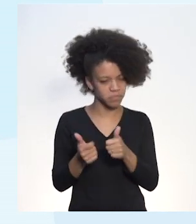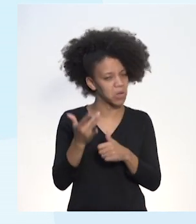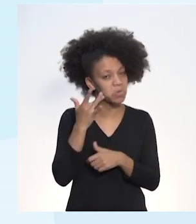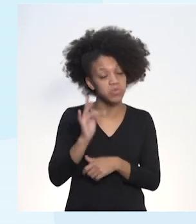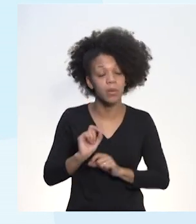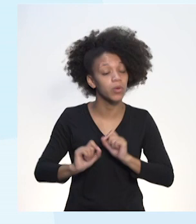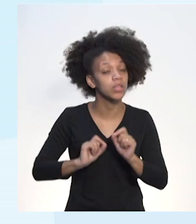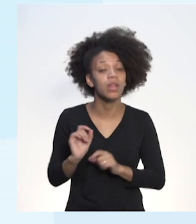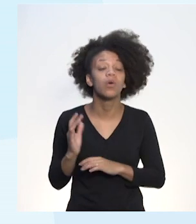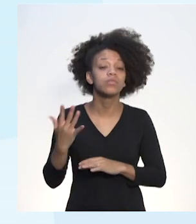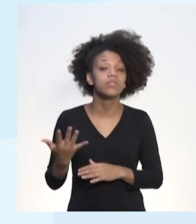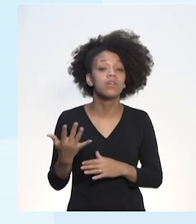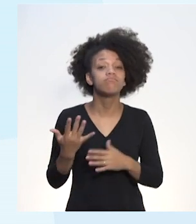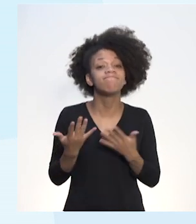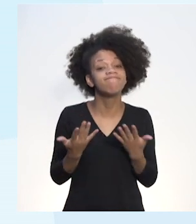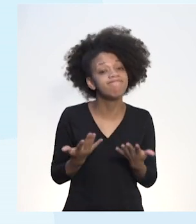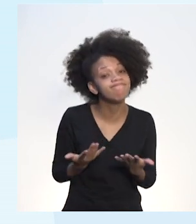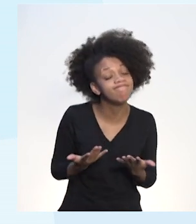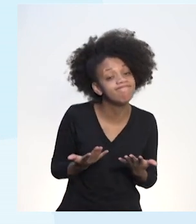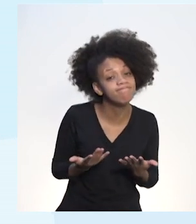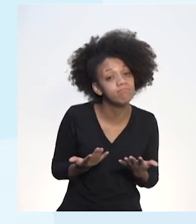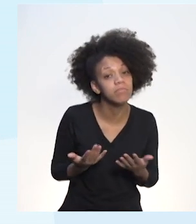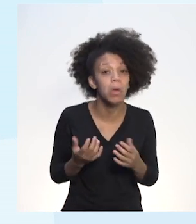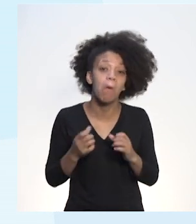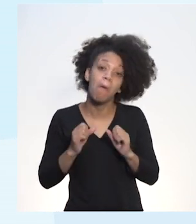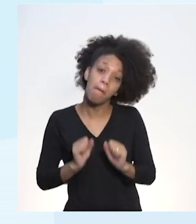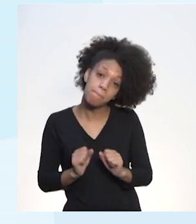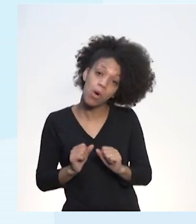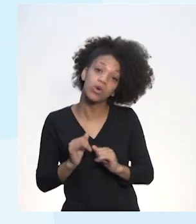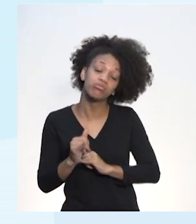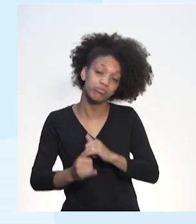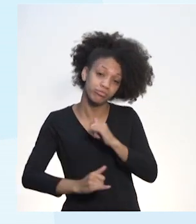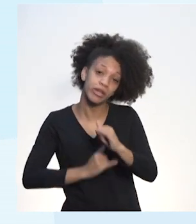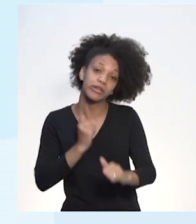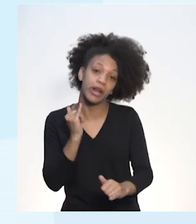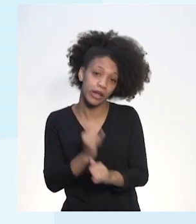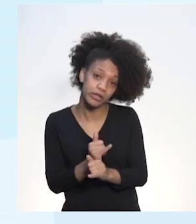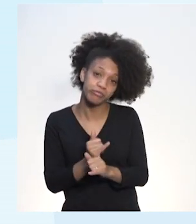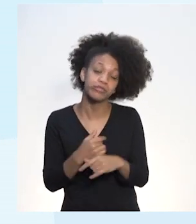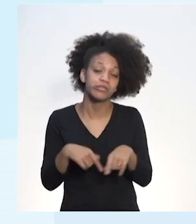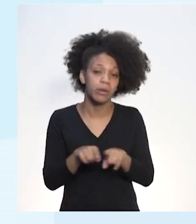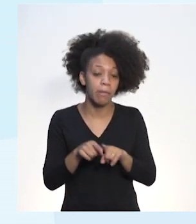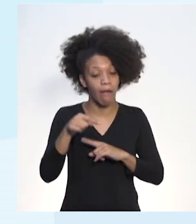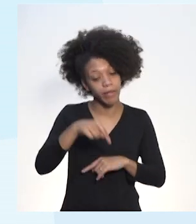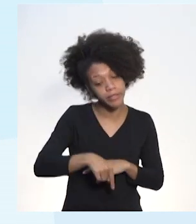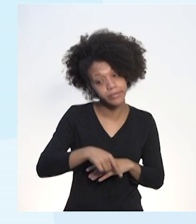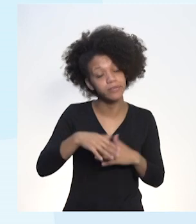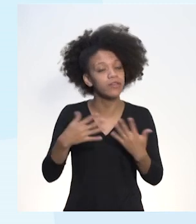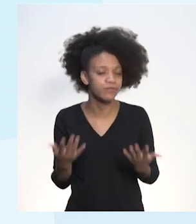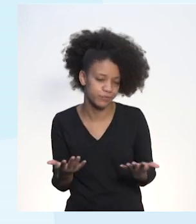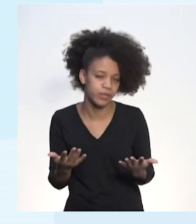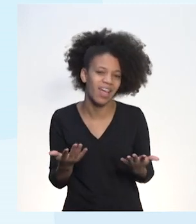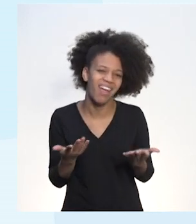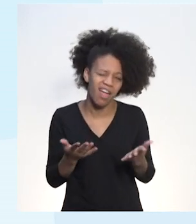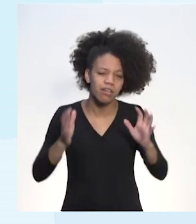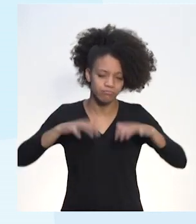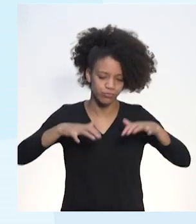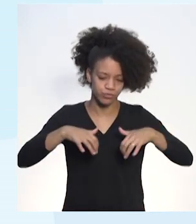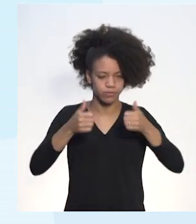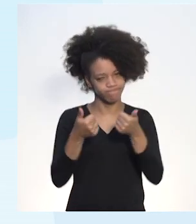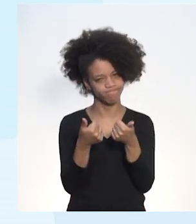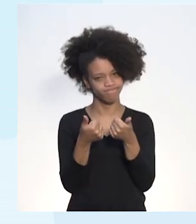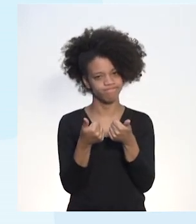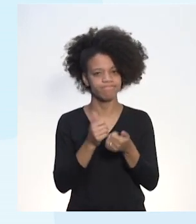está acontecendo, tá? Ou se de repente aí com... Pode ser a internet da pessoa também. Pode ser, ou daqui, enfim, tá? Por conta da chuva.